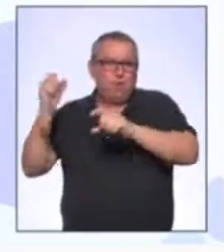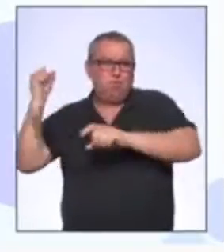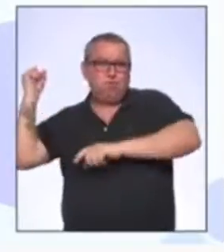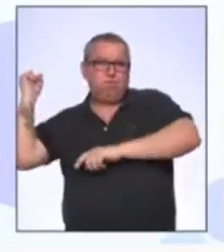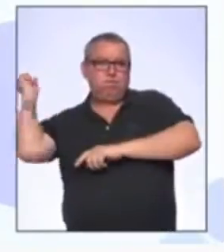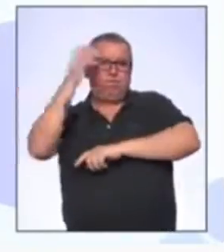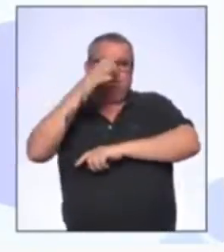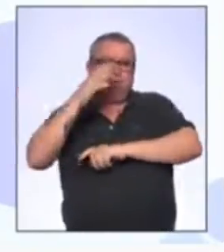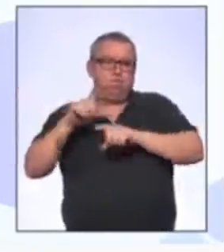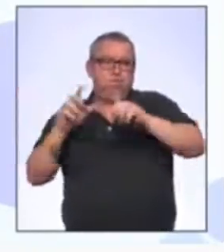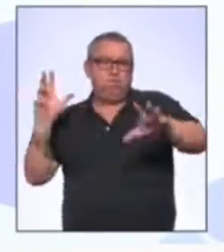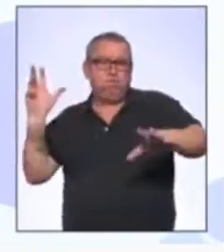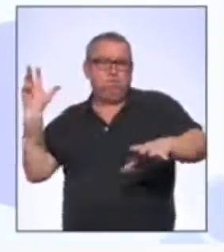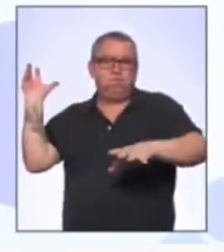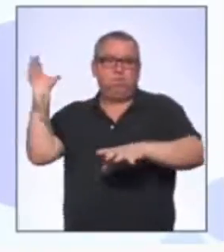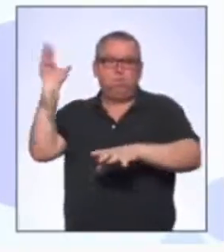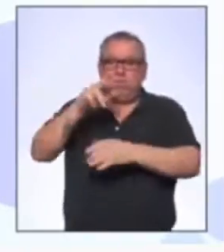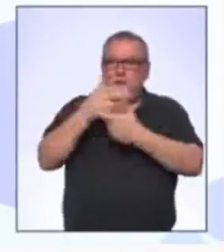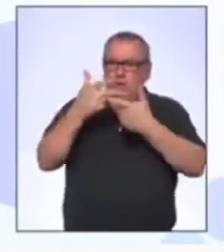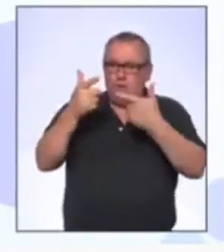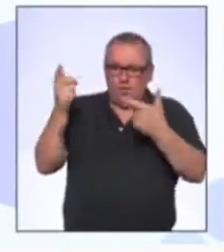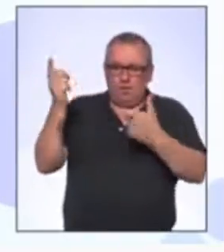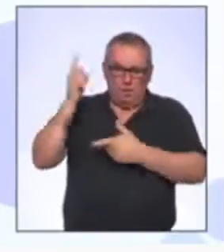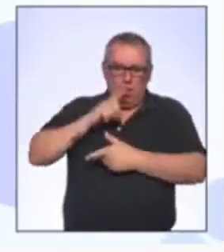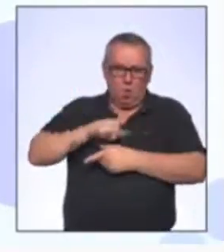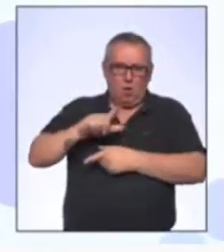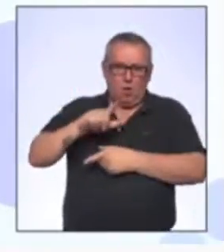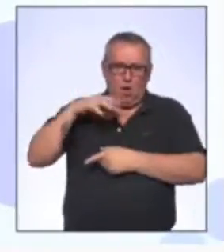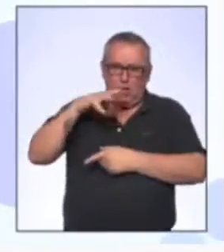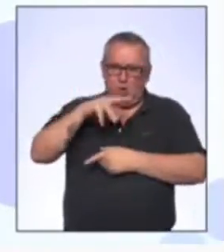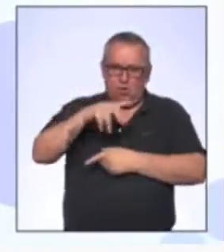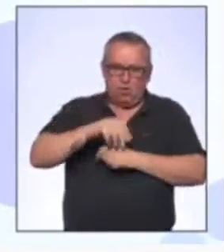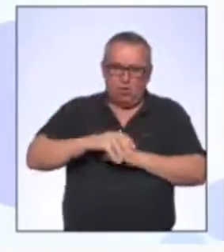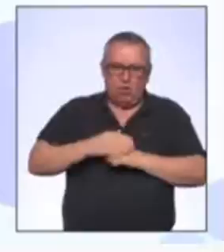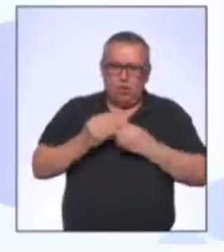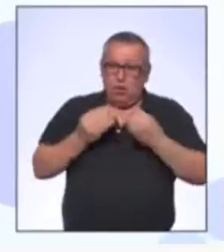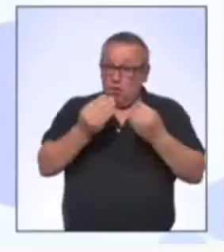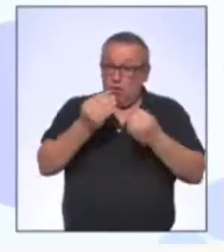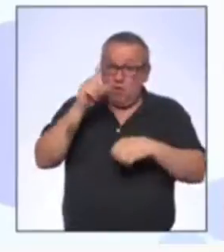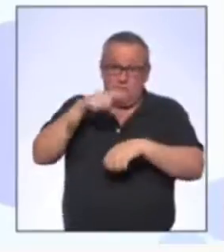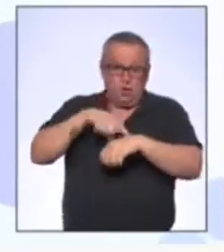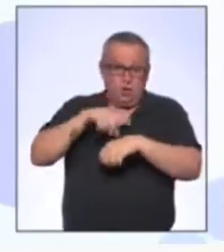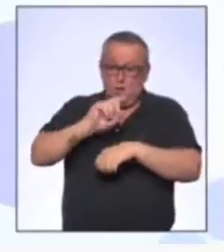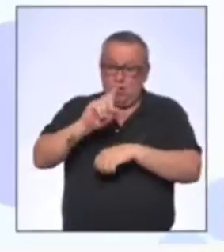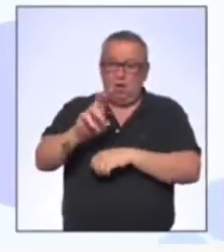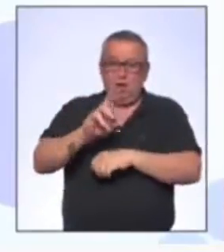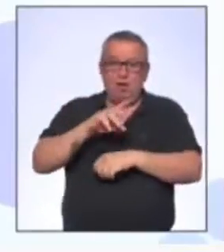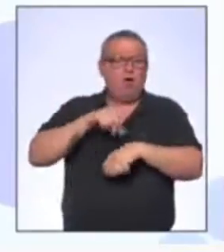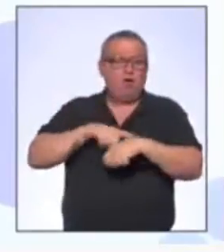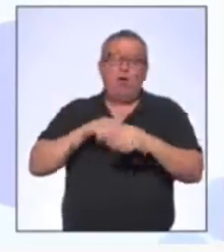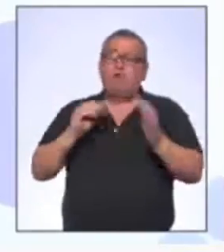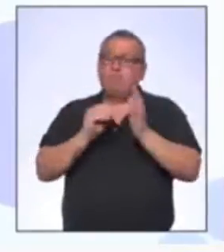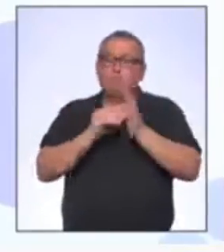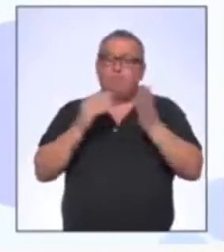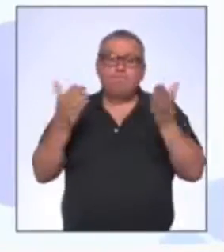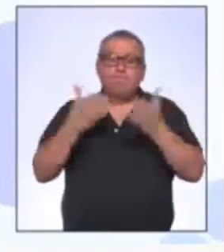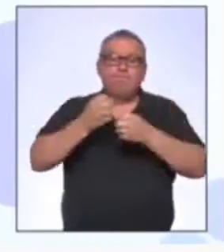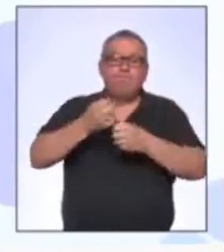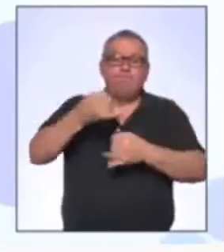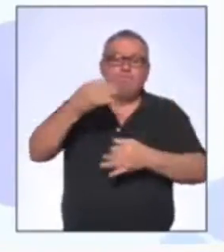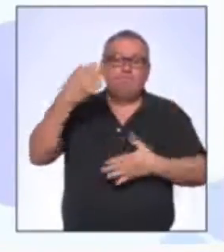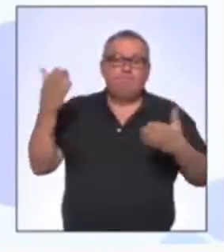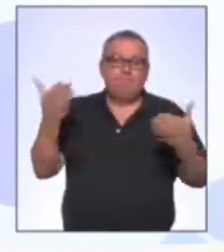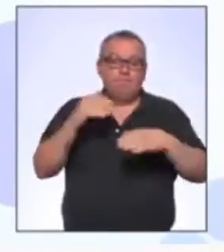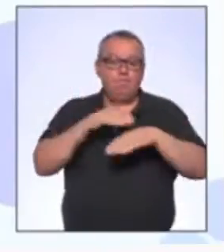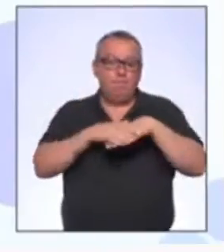sem e elas lancem objetos no caso não vou dar minuto para vocês responderem você já coloque as respostas e